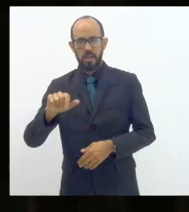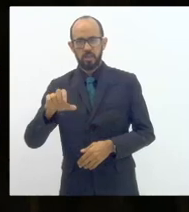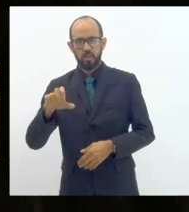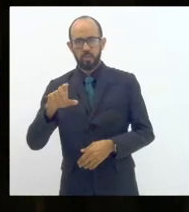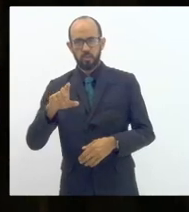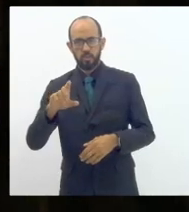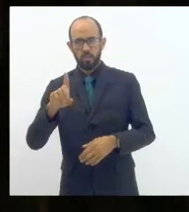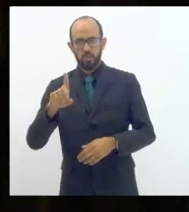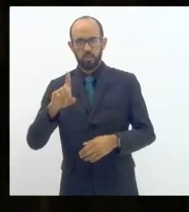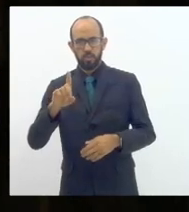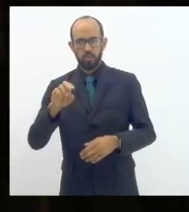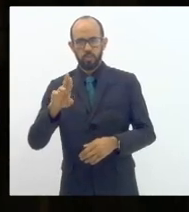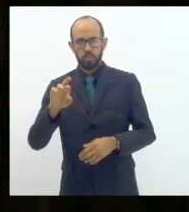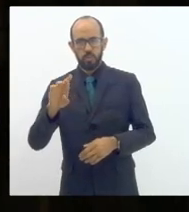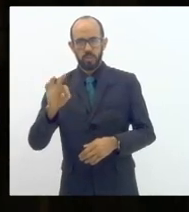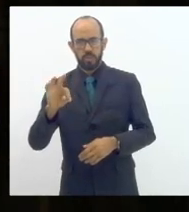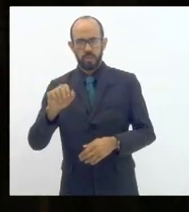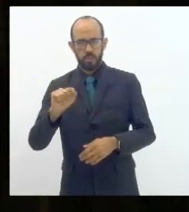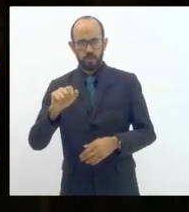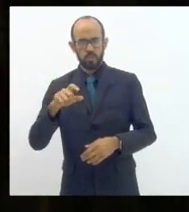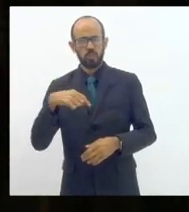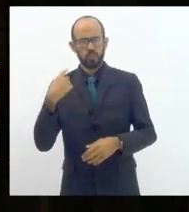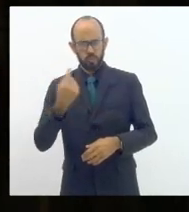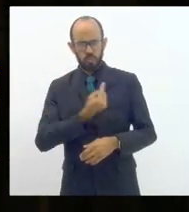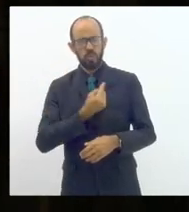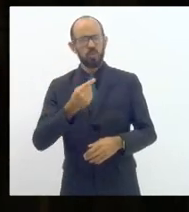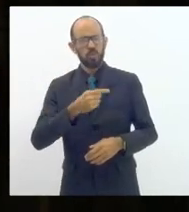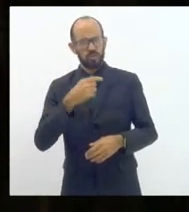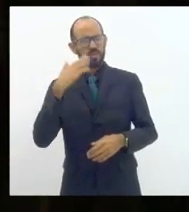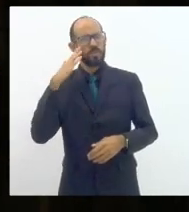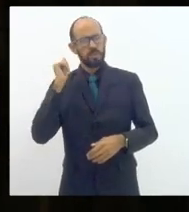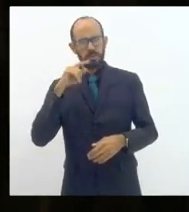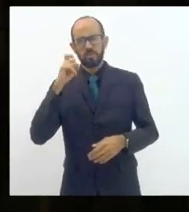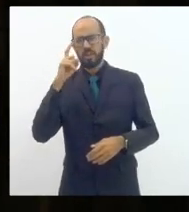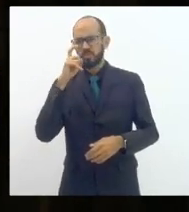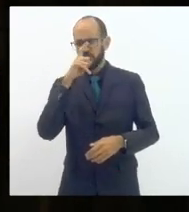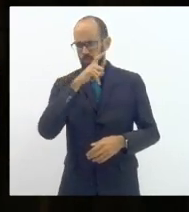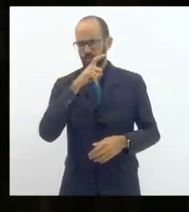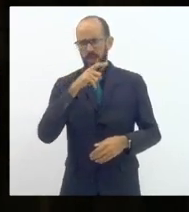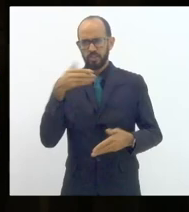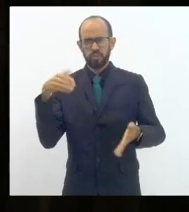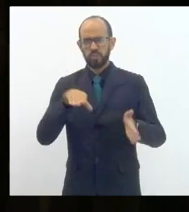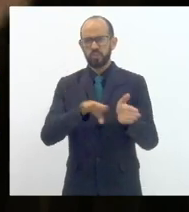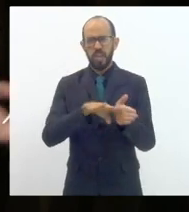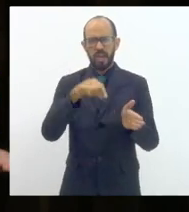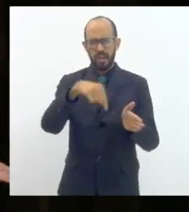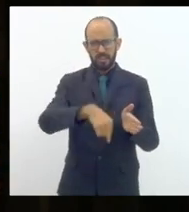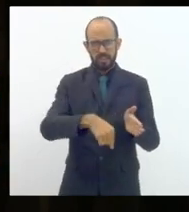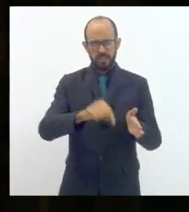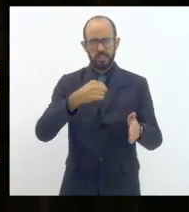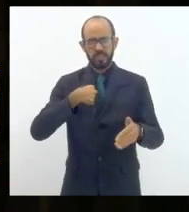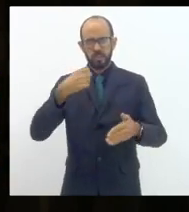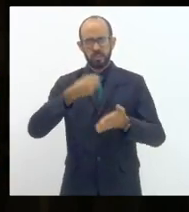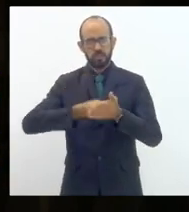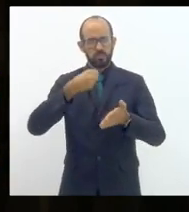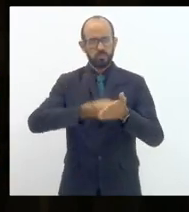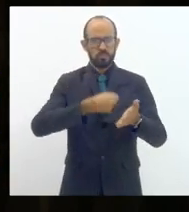luta que foi para cada um estar aqui, e eu estou tentando mais uma luta para ter a oportunidade de sentar nessa